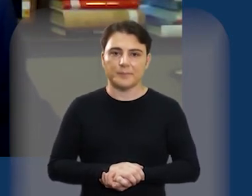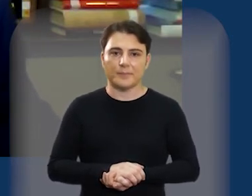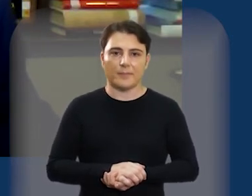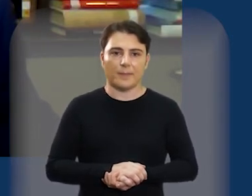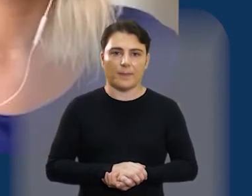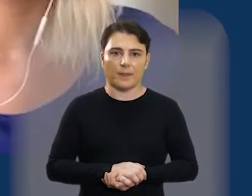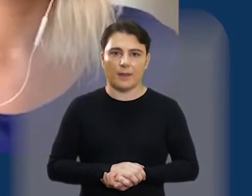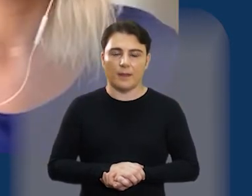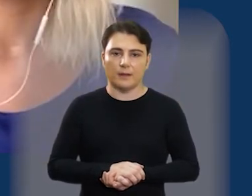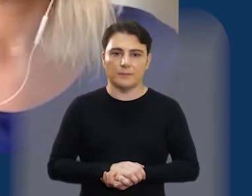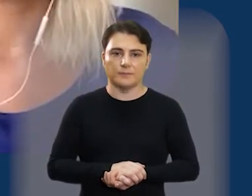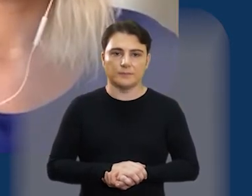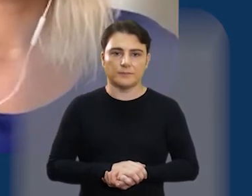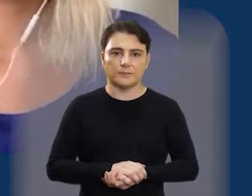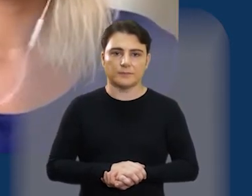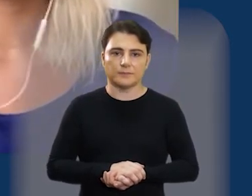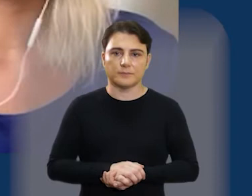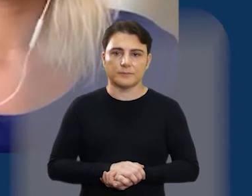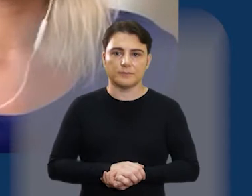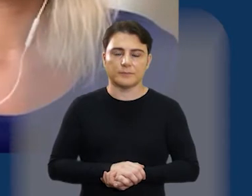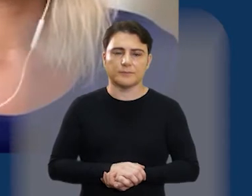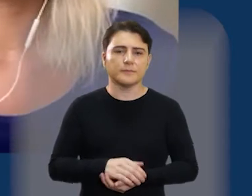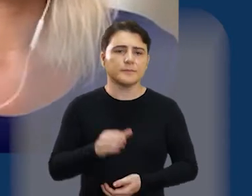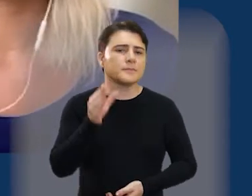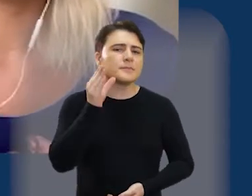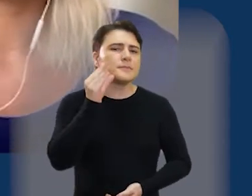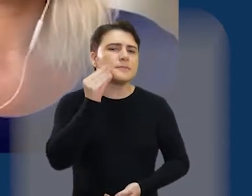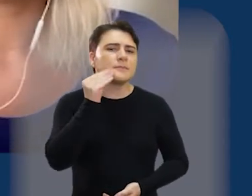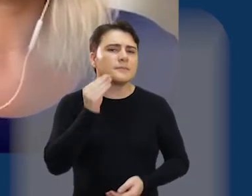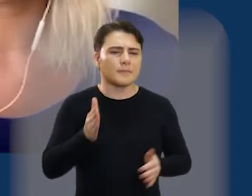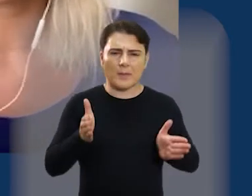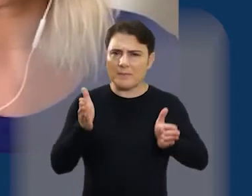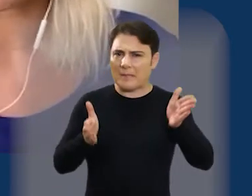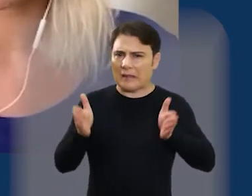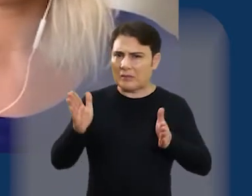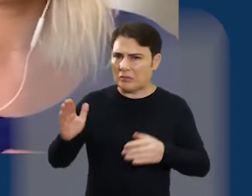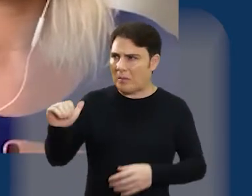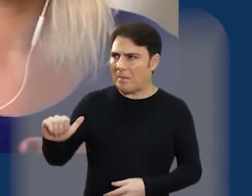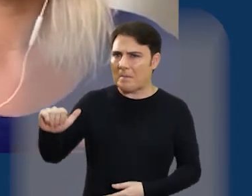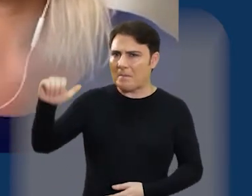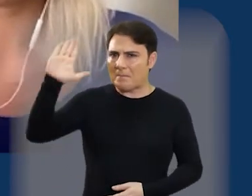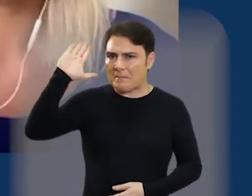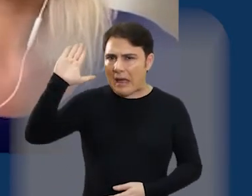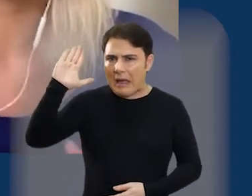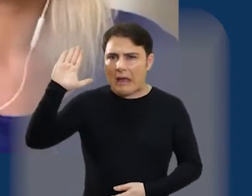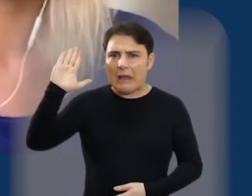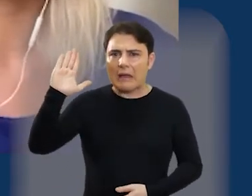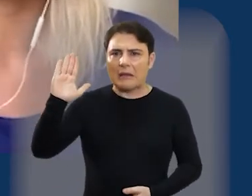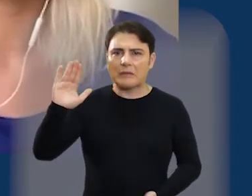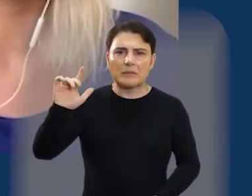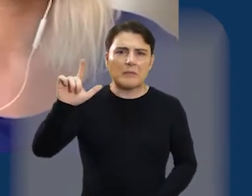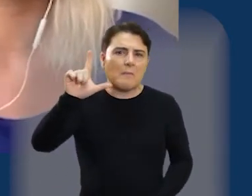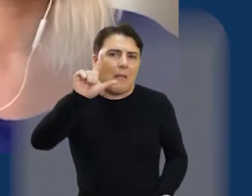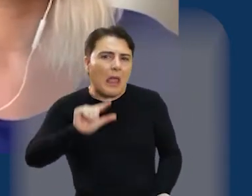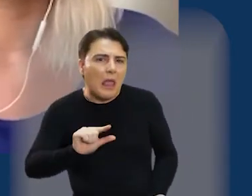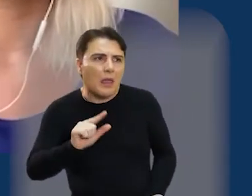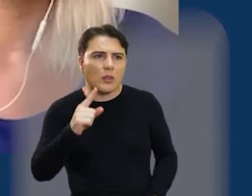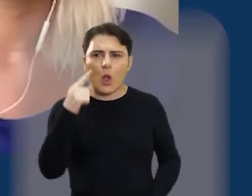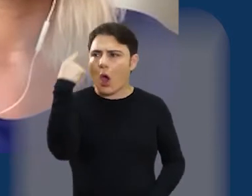negativo. E esses períodos de jejum, eles podem alternar, podem ser mais ou menos